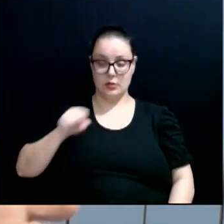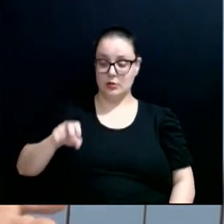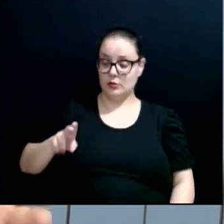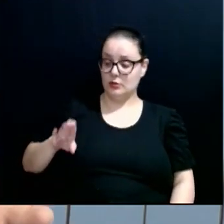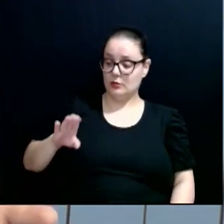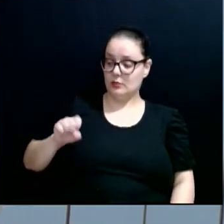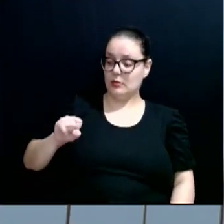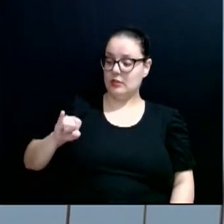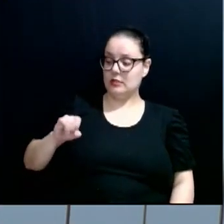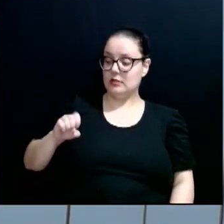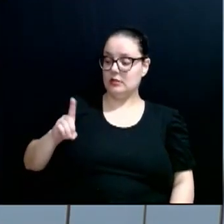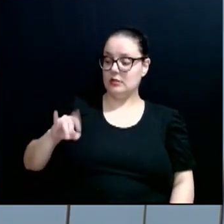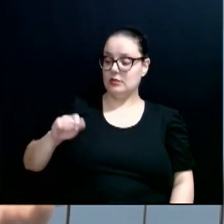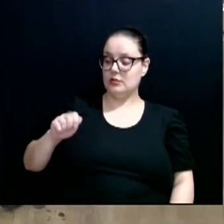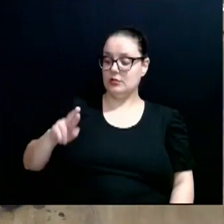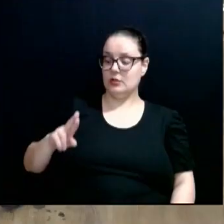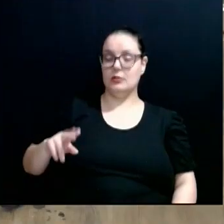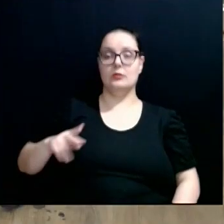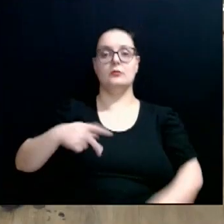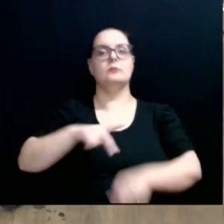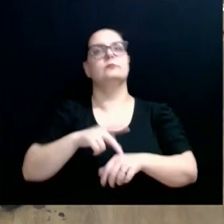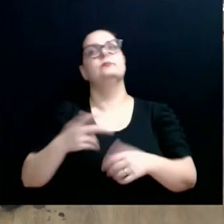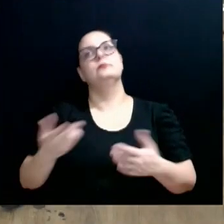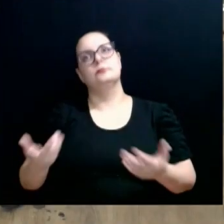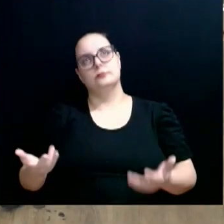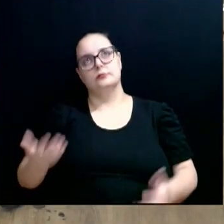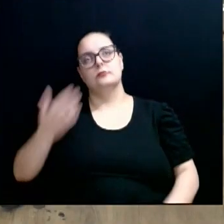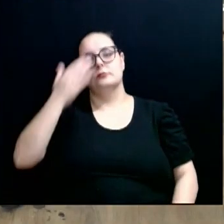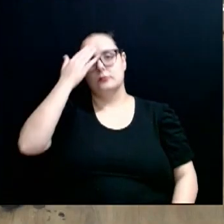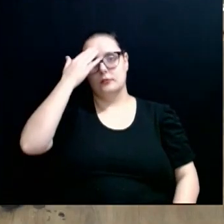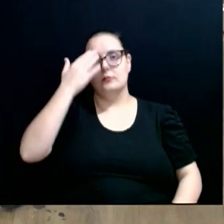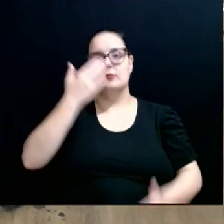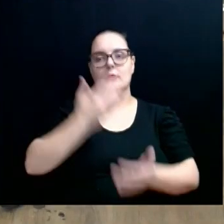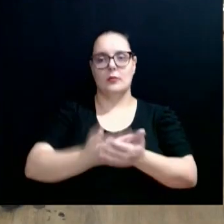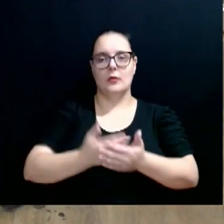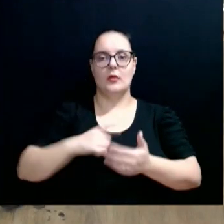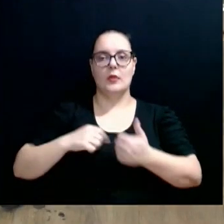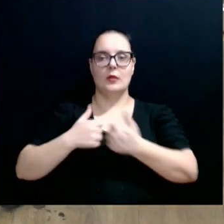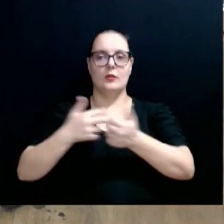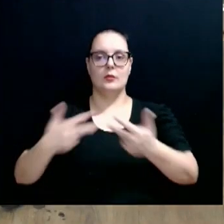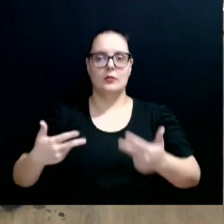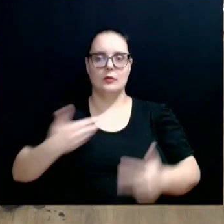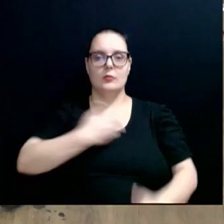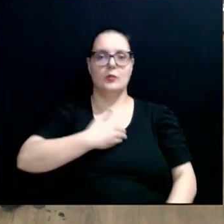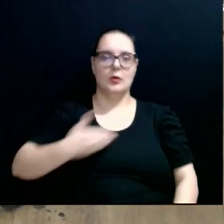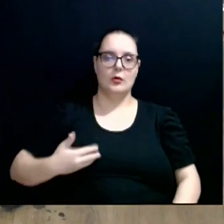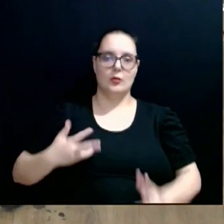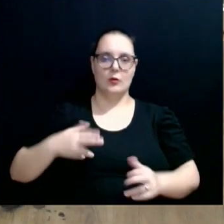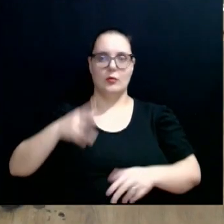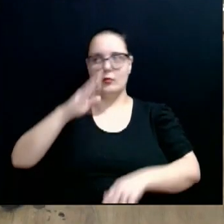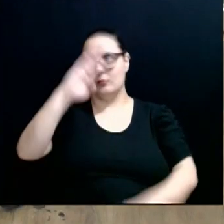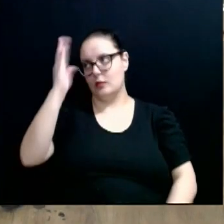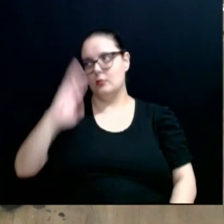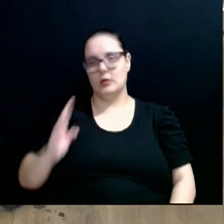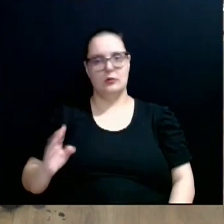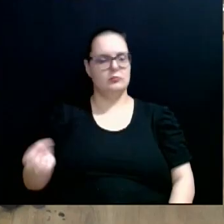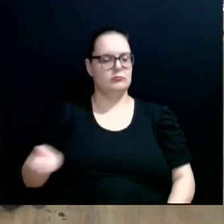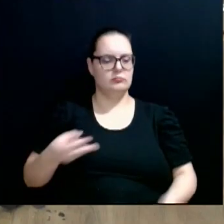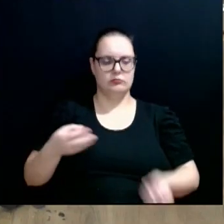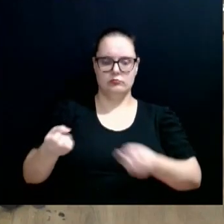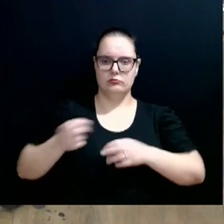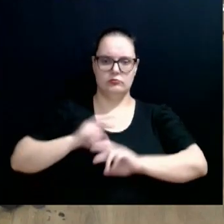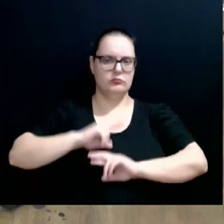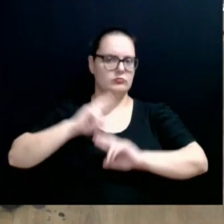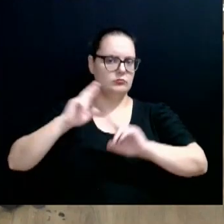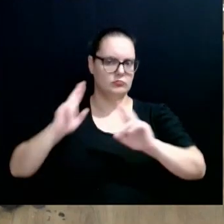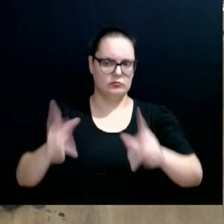país, eu acredito que você ter transporte público num país igual ao Brasil seria algo inovador para um país